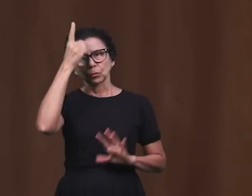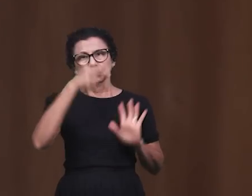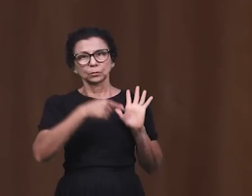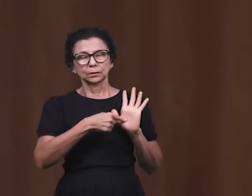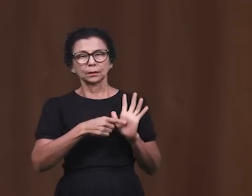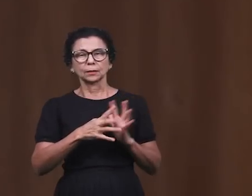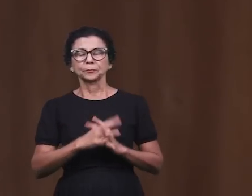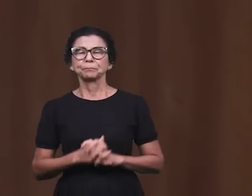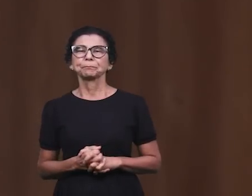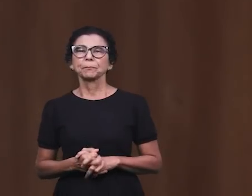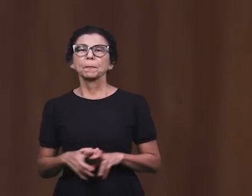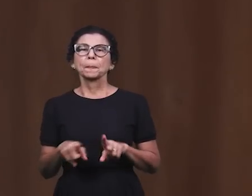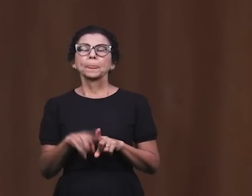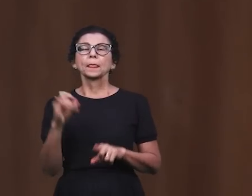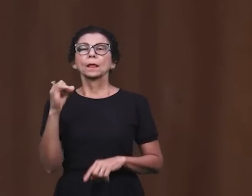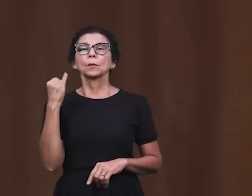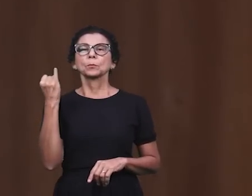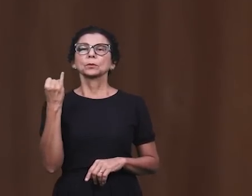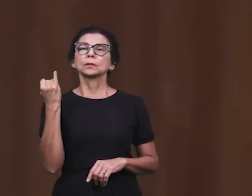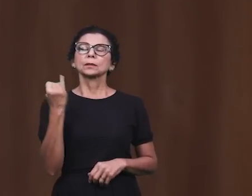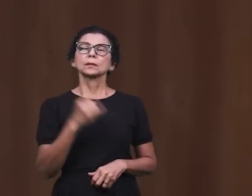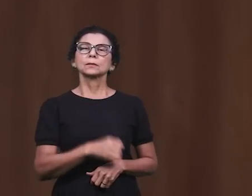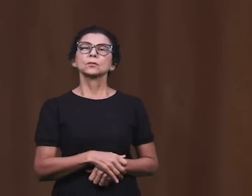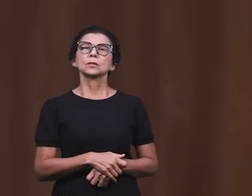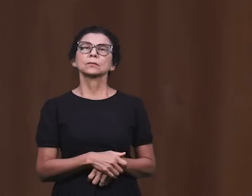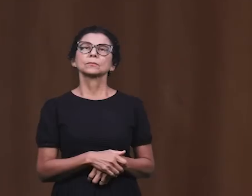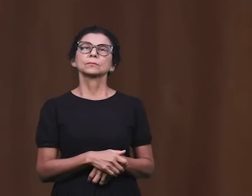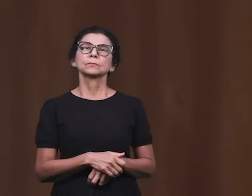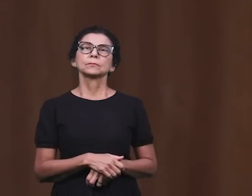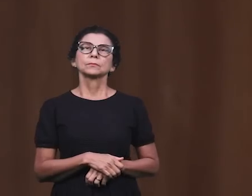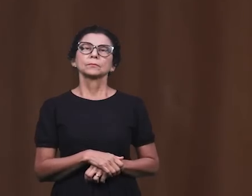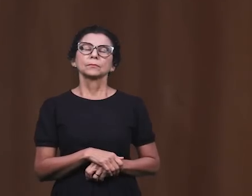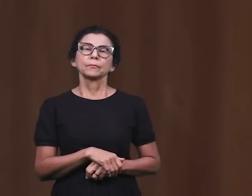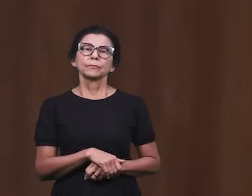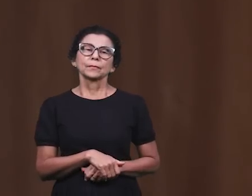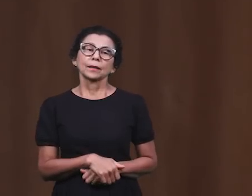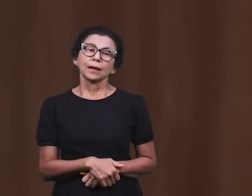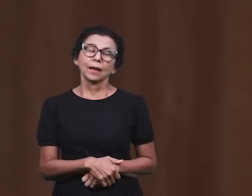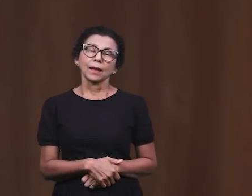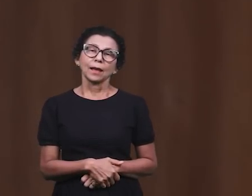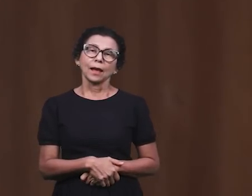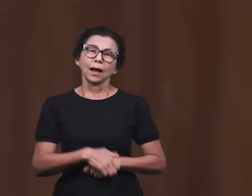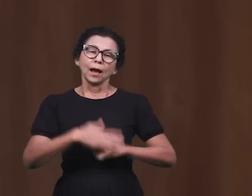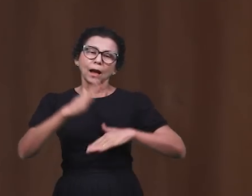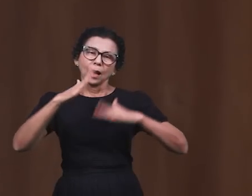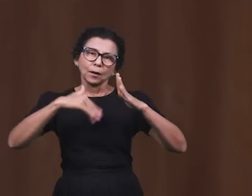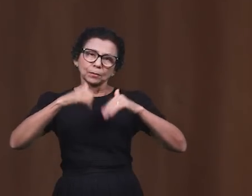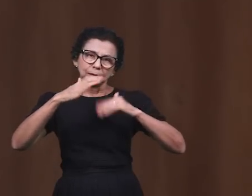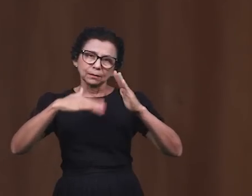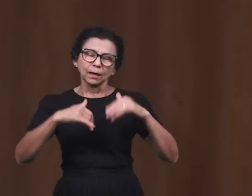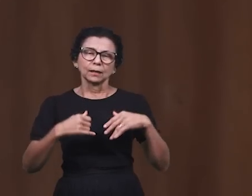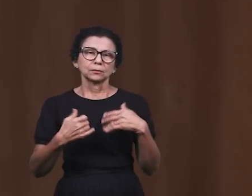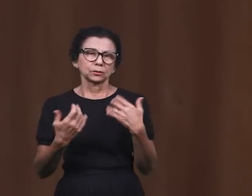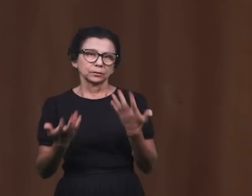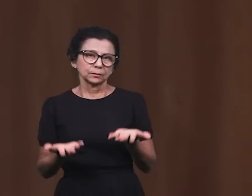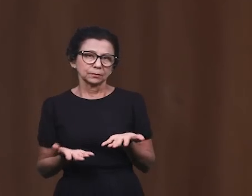aqui, que também é muito importante, é com relação à aptidão, né? Porque você